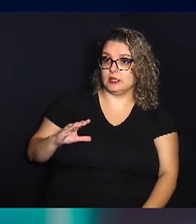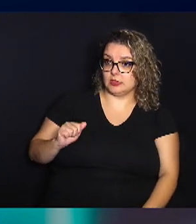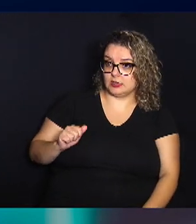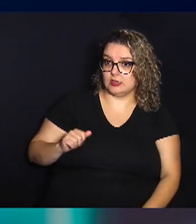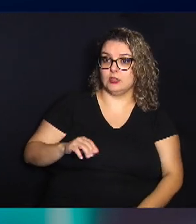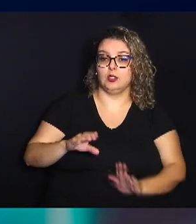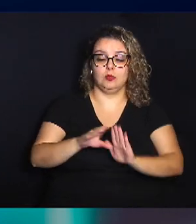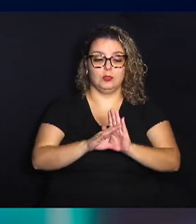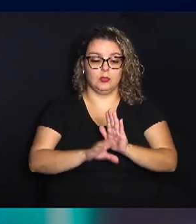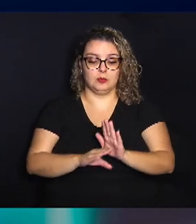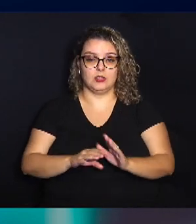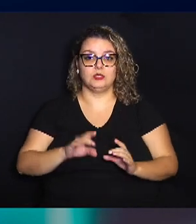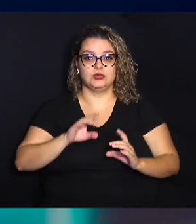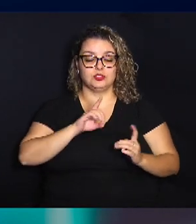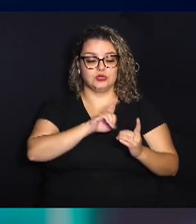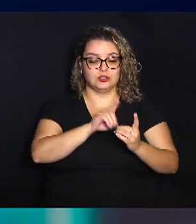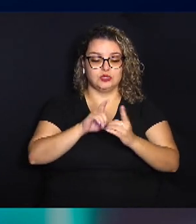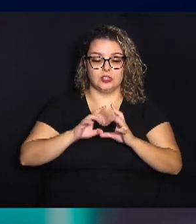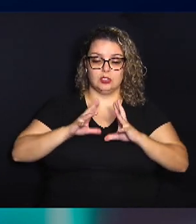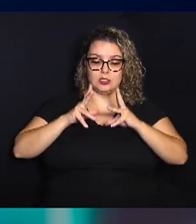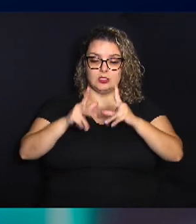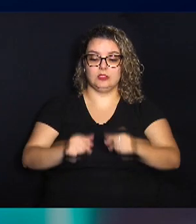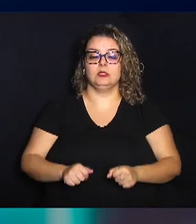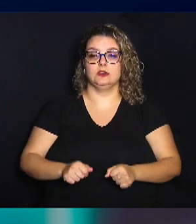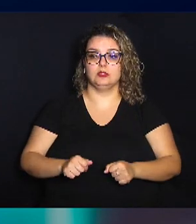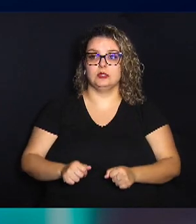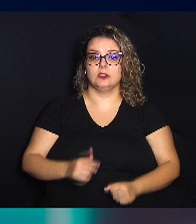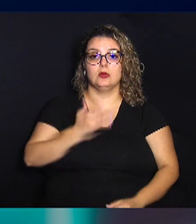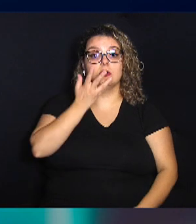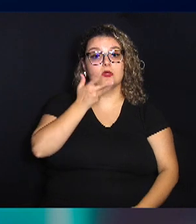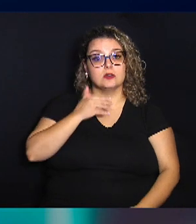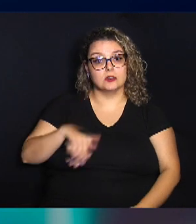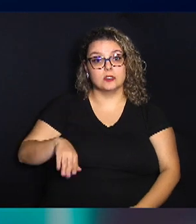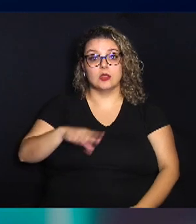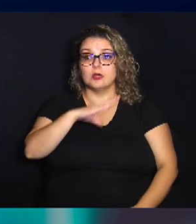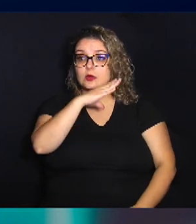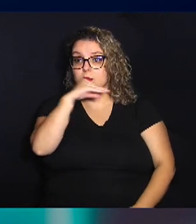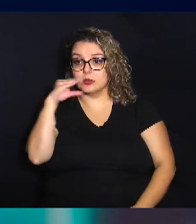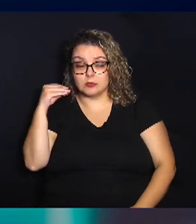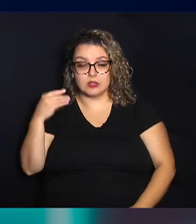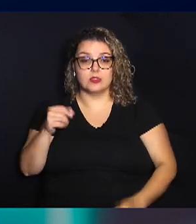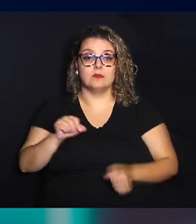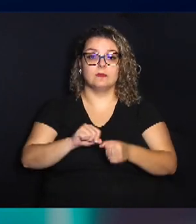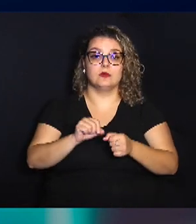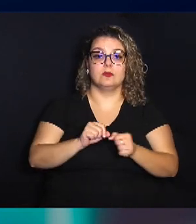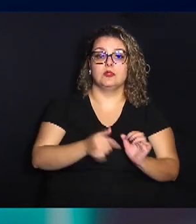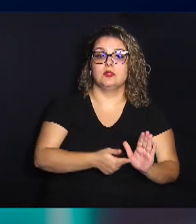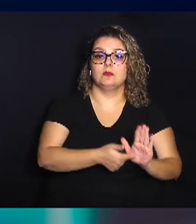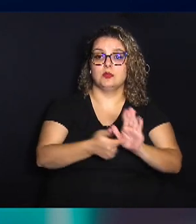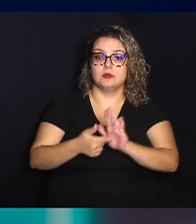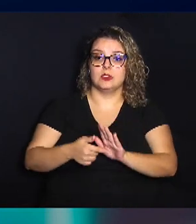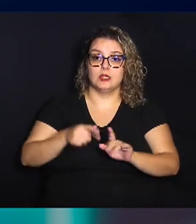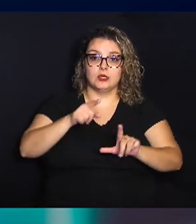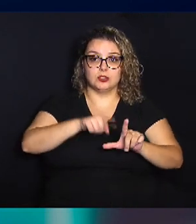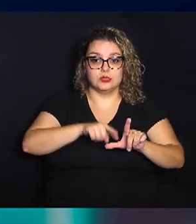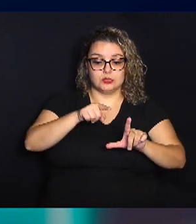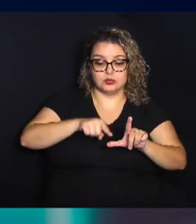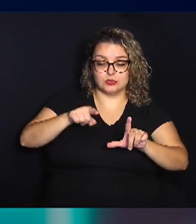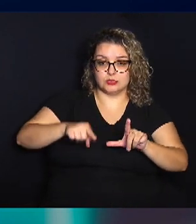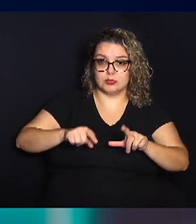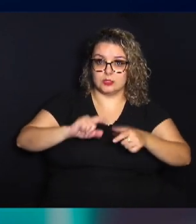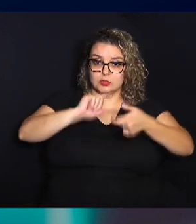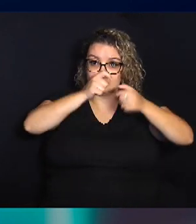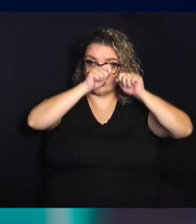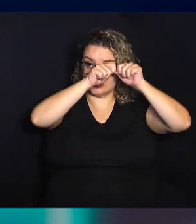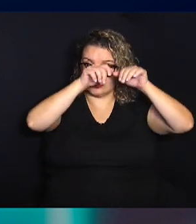de Atenção Integral à Criança e ao Adolescente, fez uma apresentação com estatísticas sobre o transtorno do